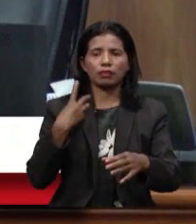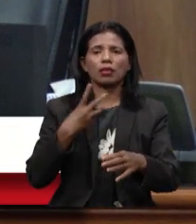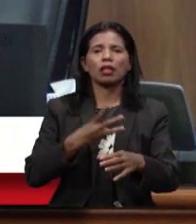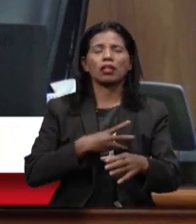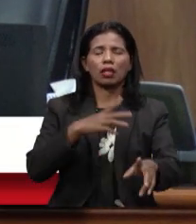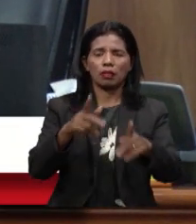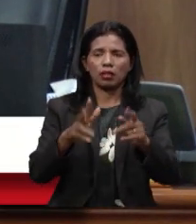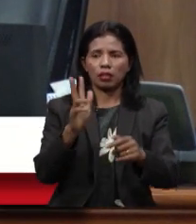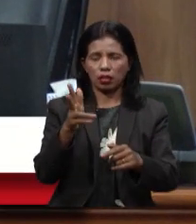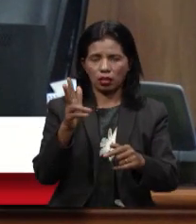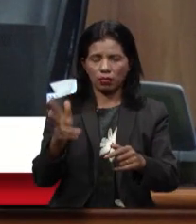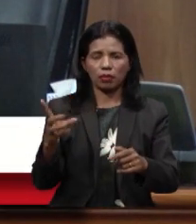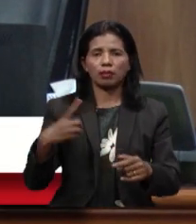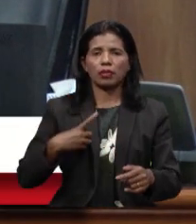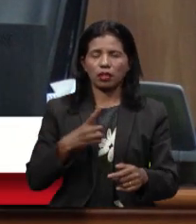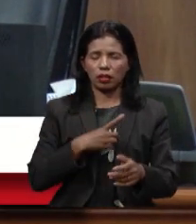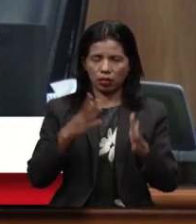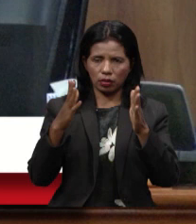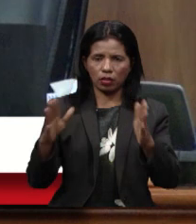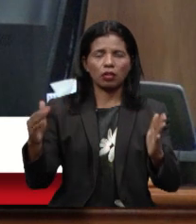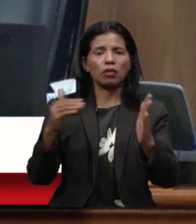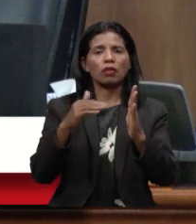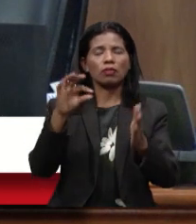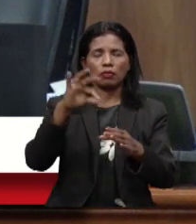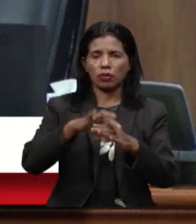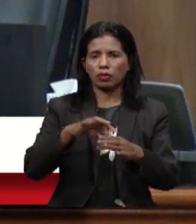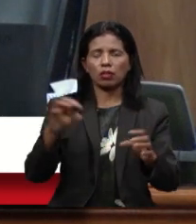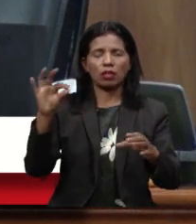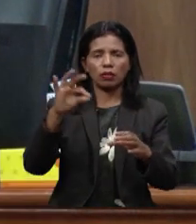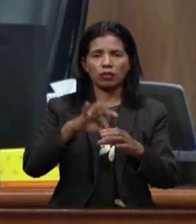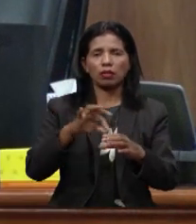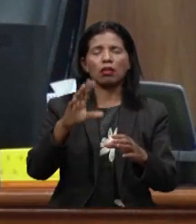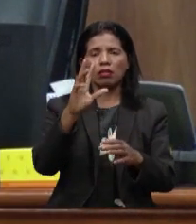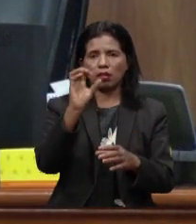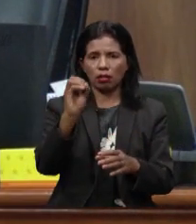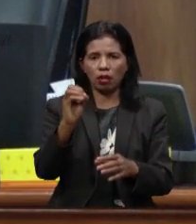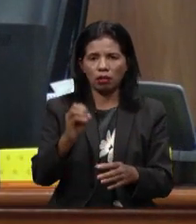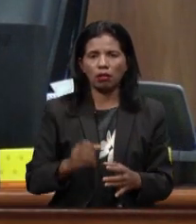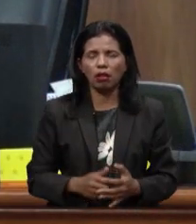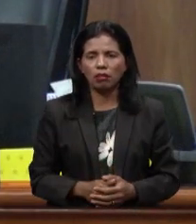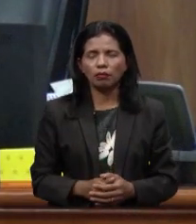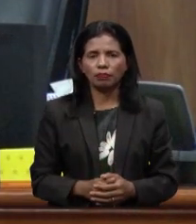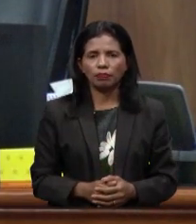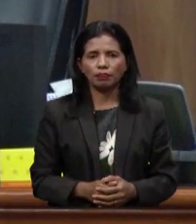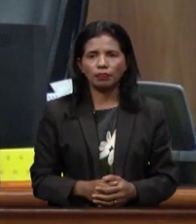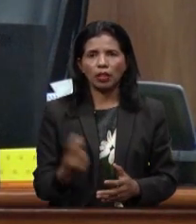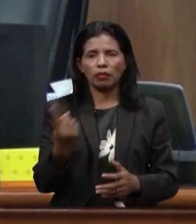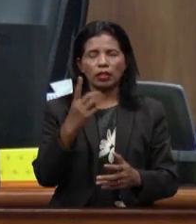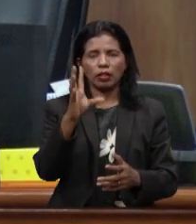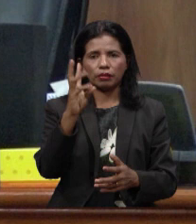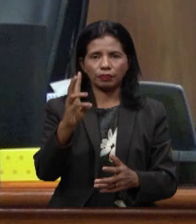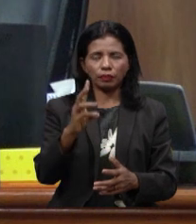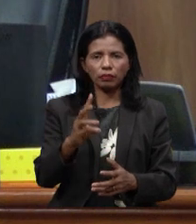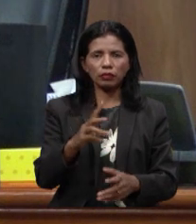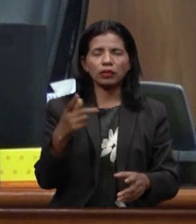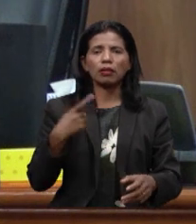candidato 39 deputados, votos contra zero, não votos em abstenção 6. Onuné, candidata no mesmo